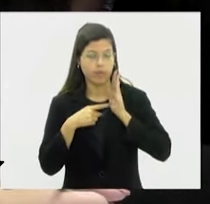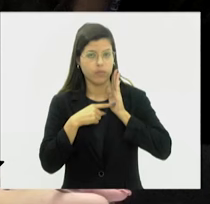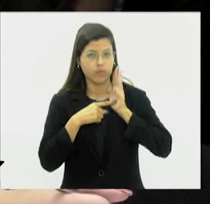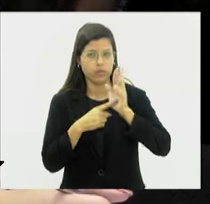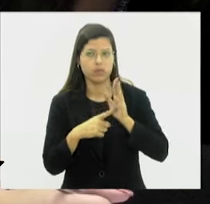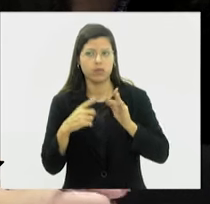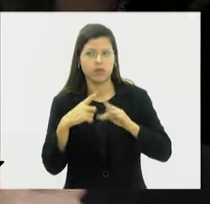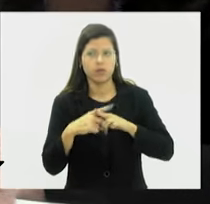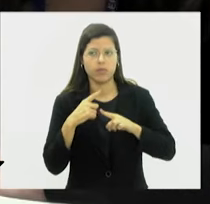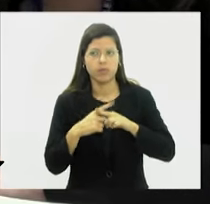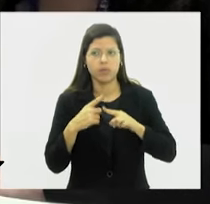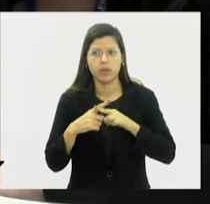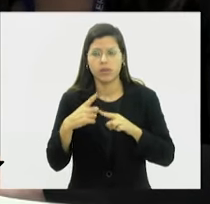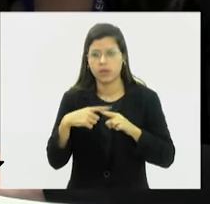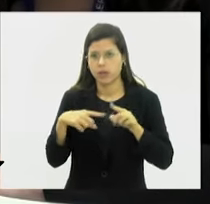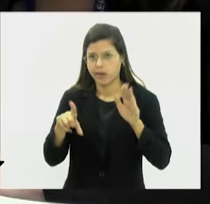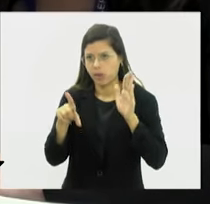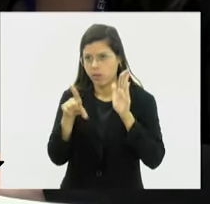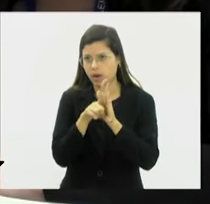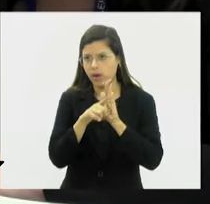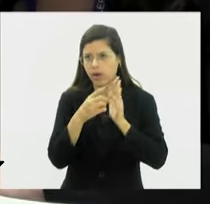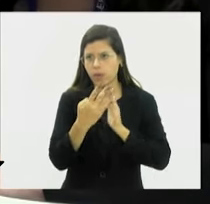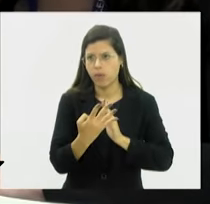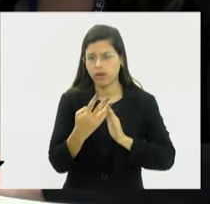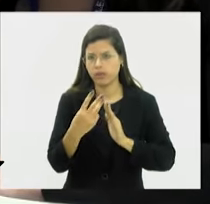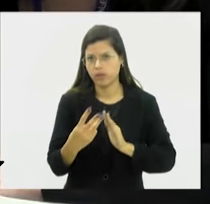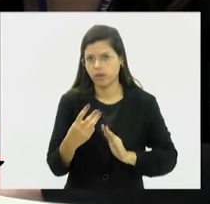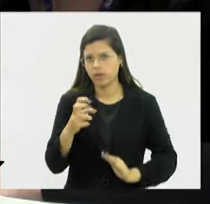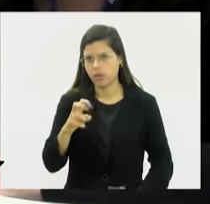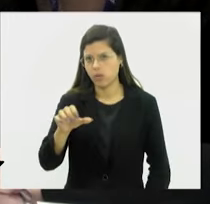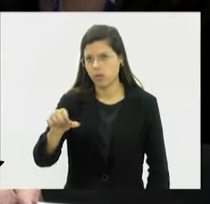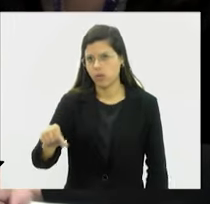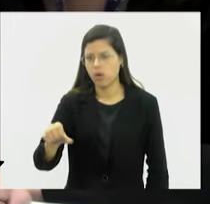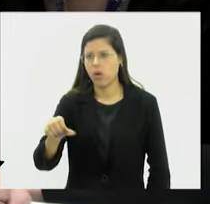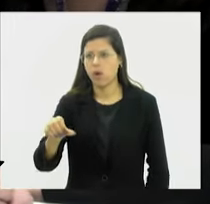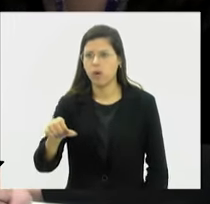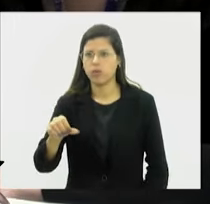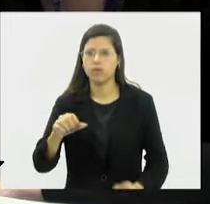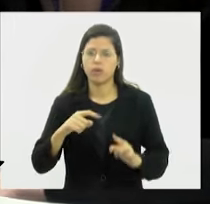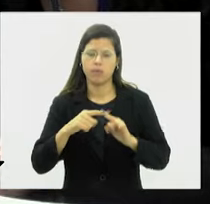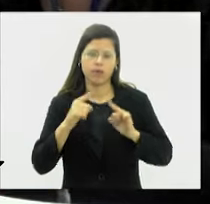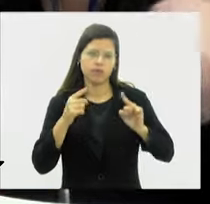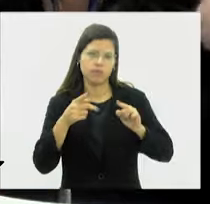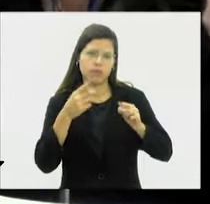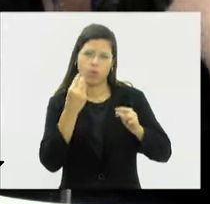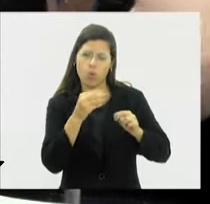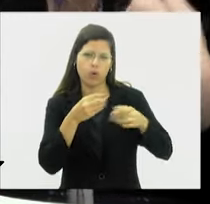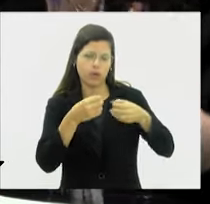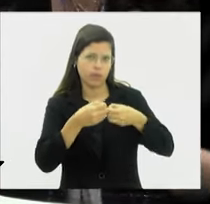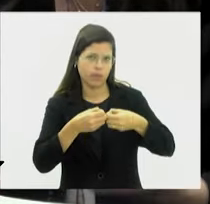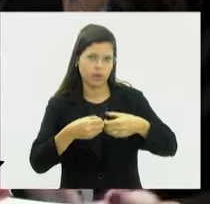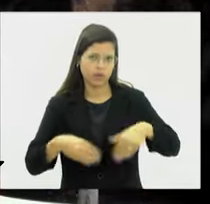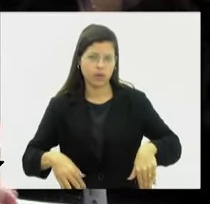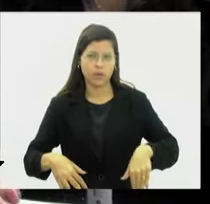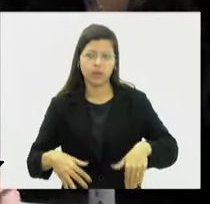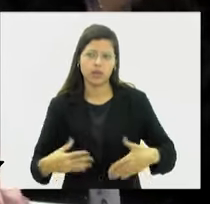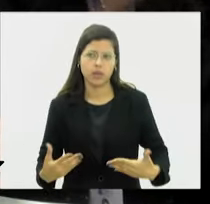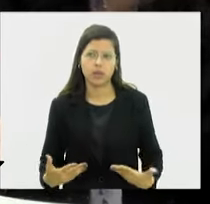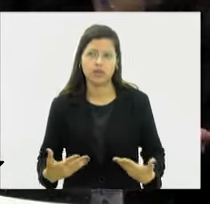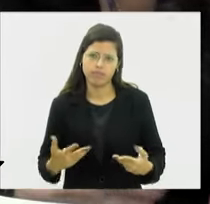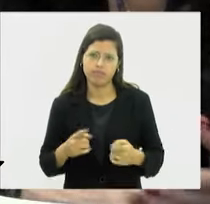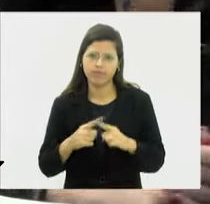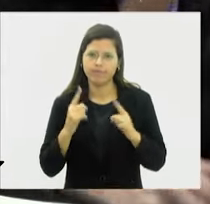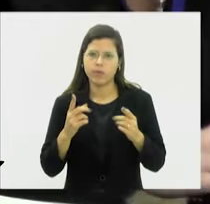porque a gente tem até uma lei aqui, 4359, mas aí você colocando pela prejudicabilidade, acho que... mas ainda assim eu